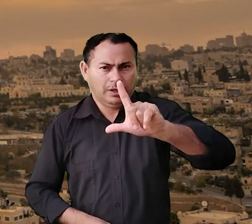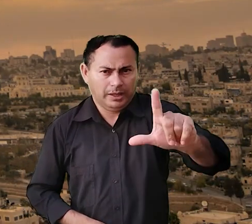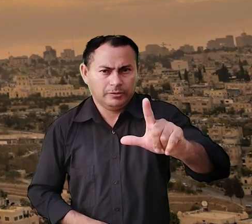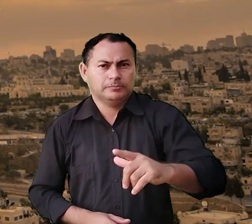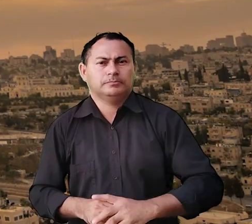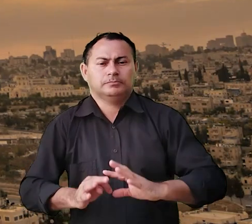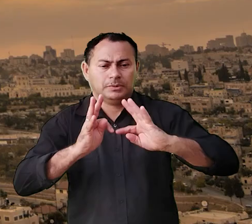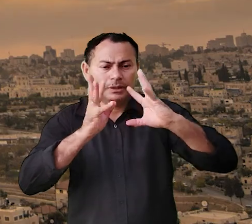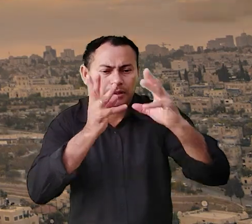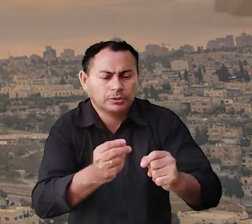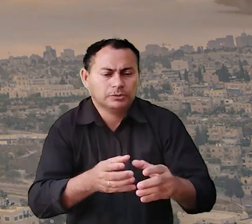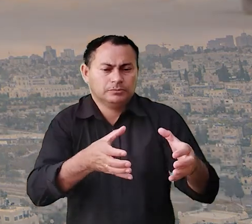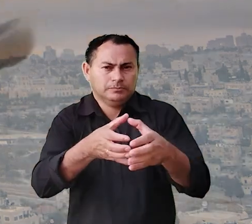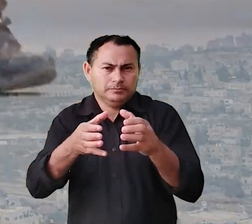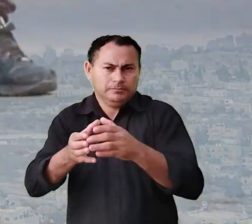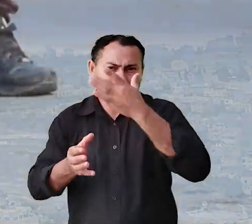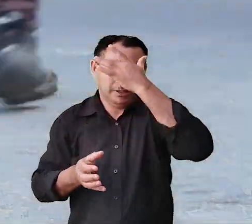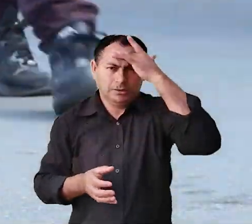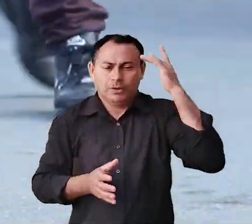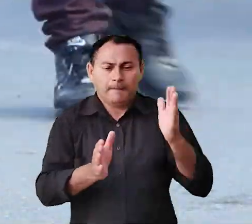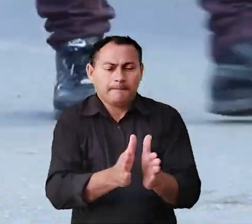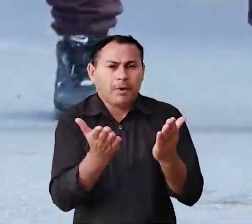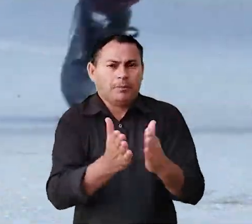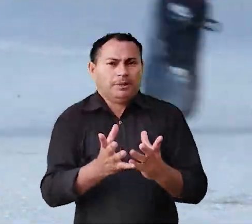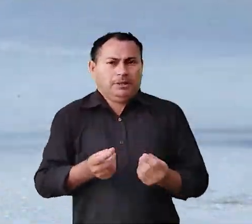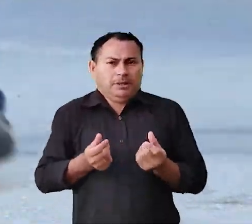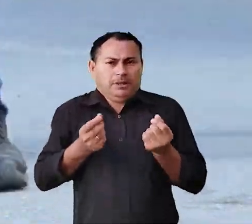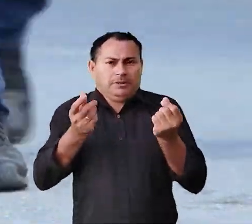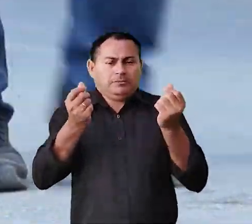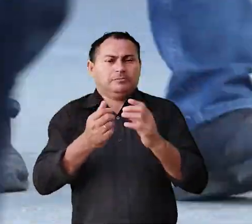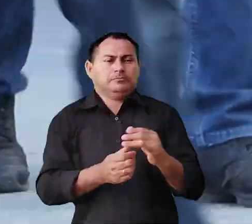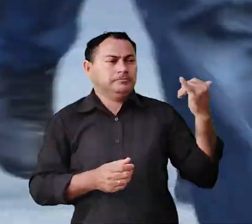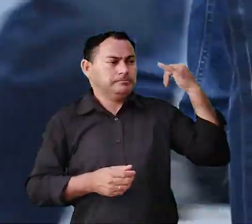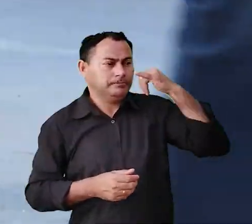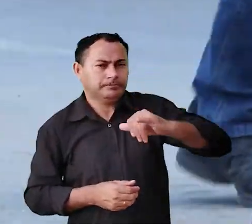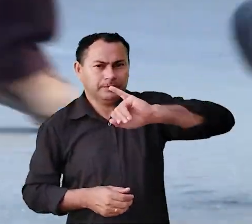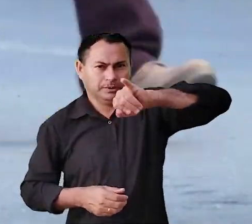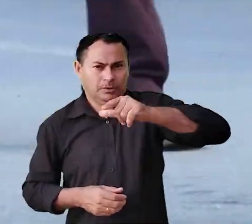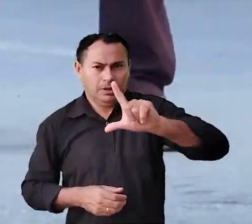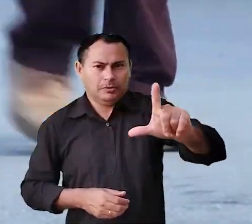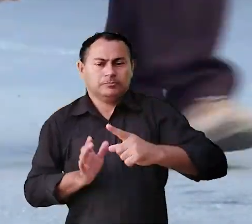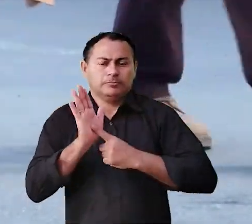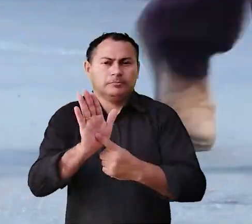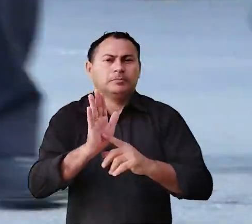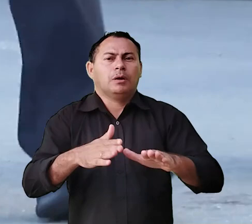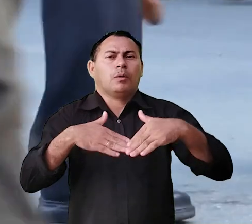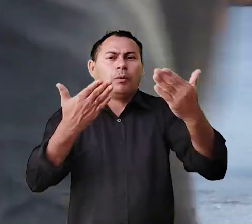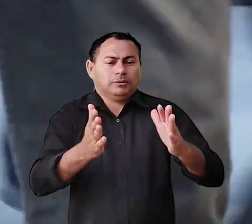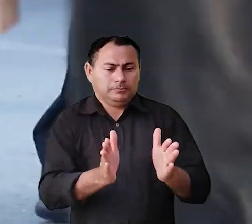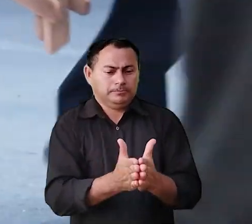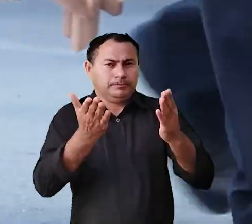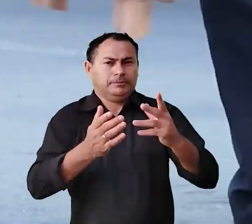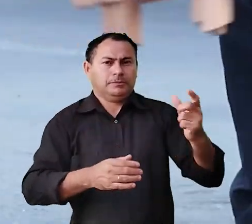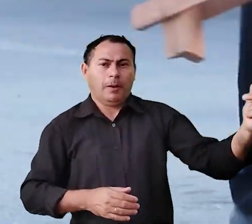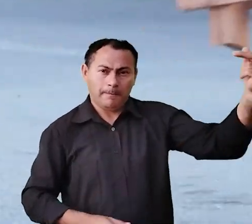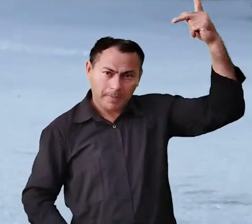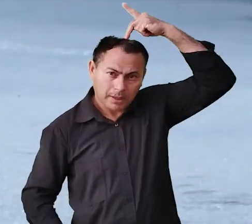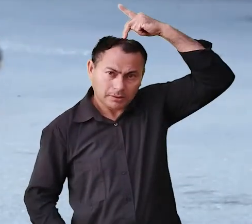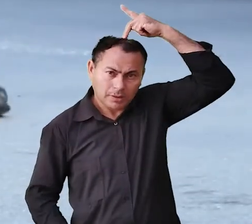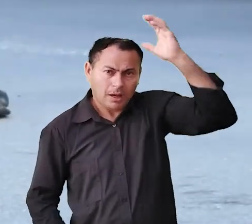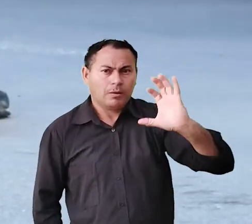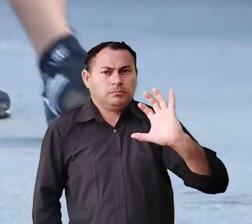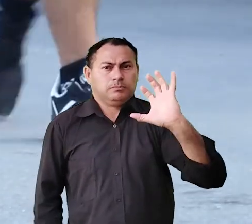por Joel para todas as classes de pessoas pobres e ricos. A profecia de Joel declarou que quando o milagre